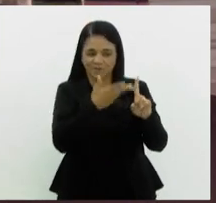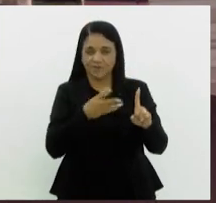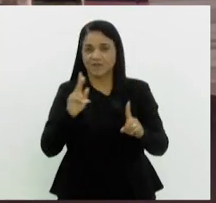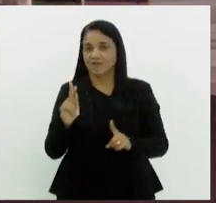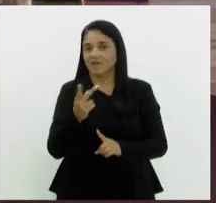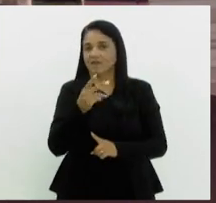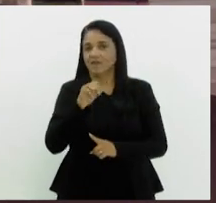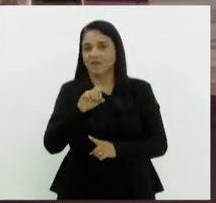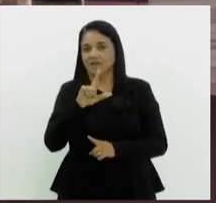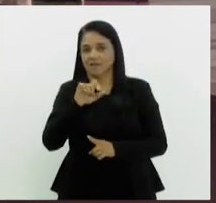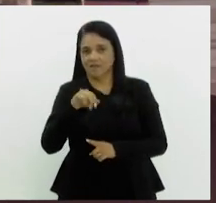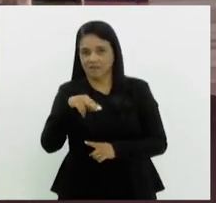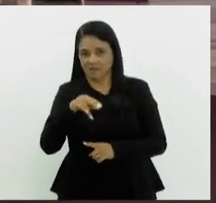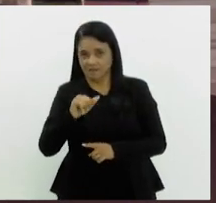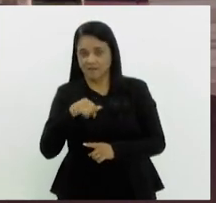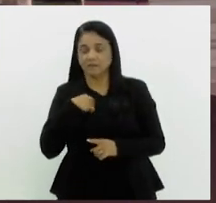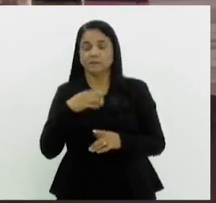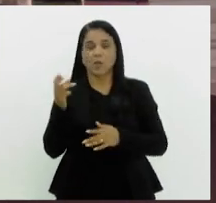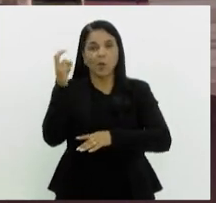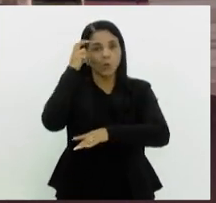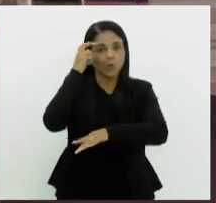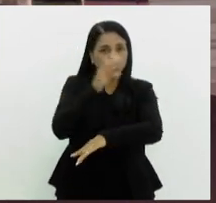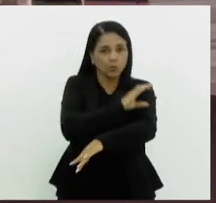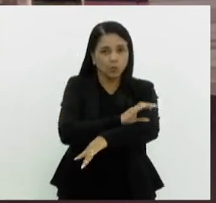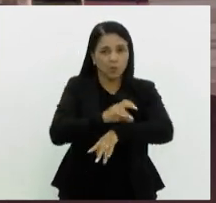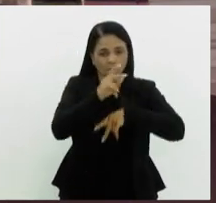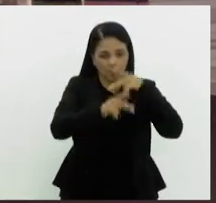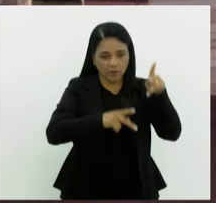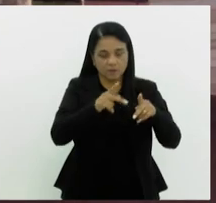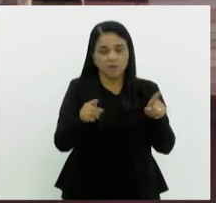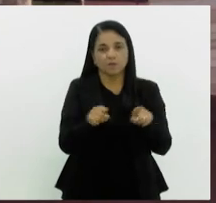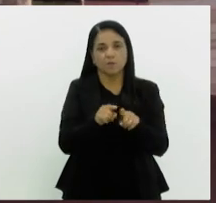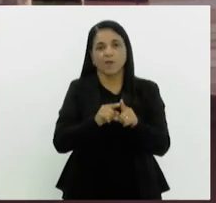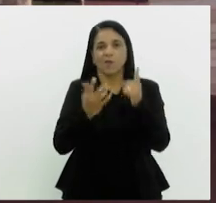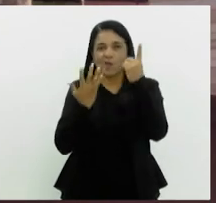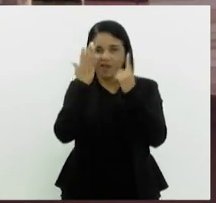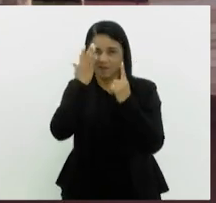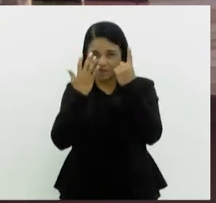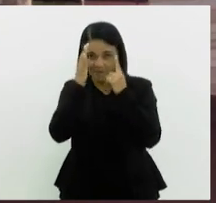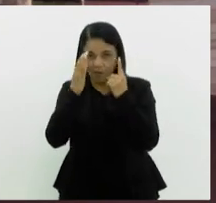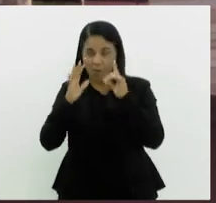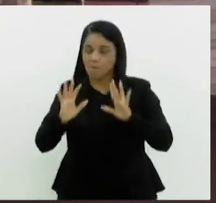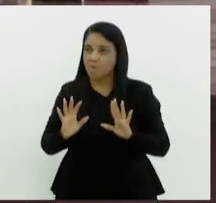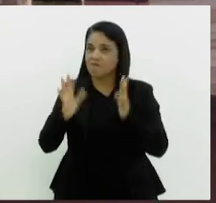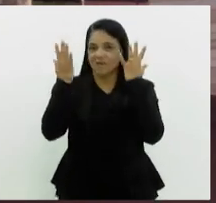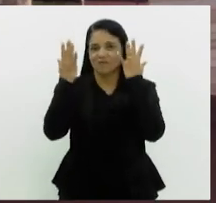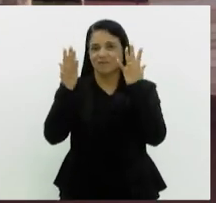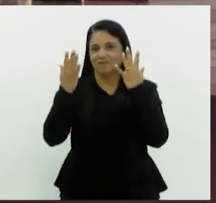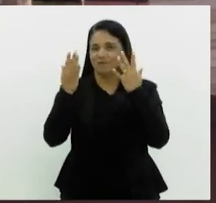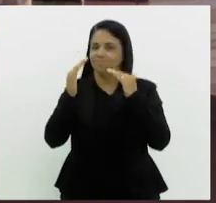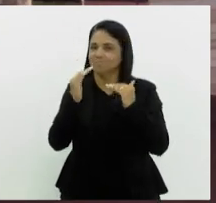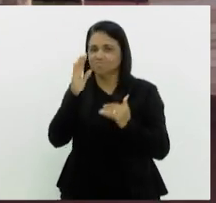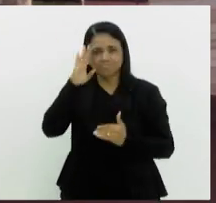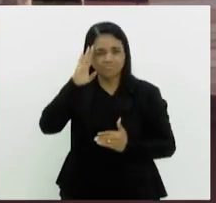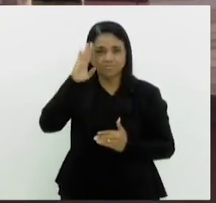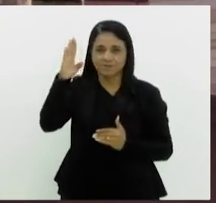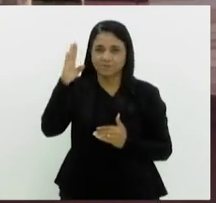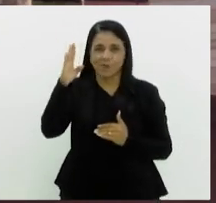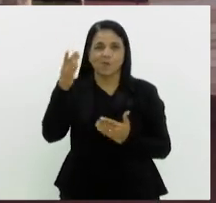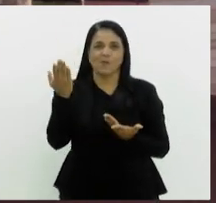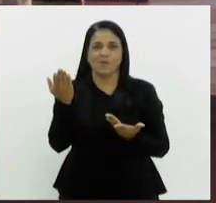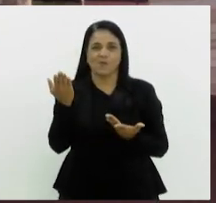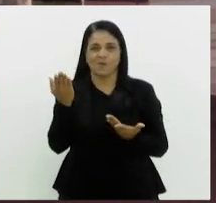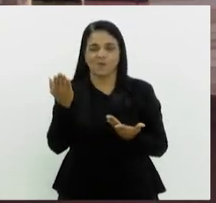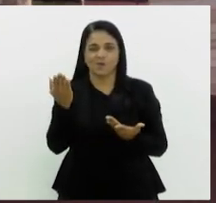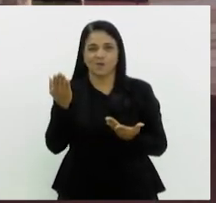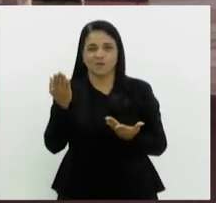que alcançam também a cultura popular e o carnaval, a nossa maior festa, a nossa maior